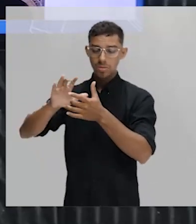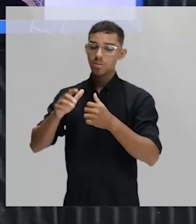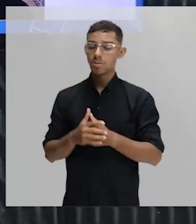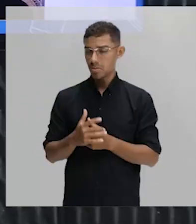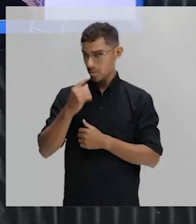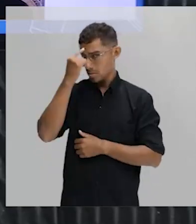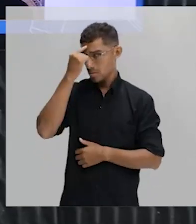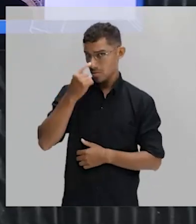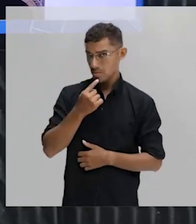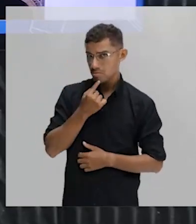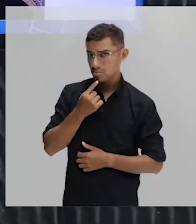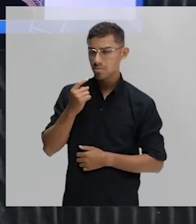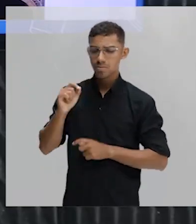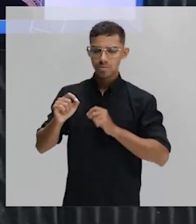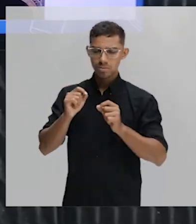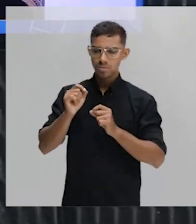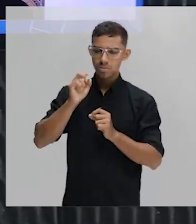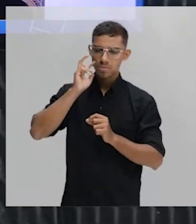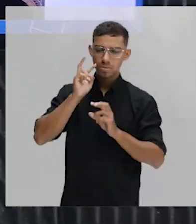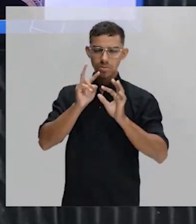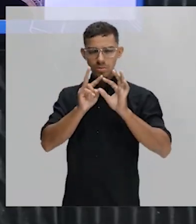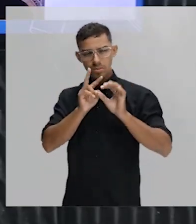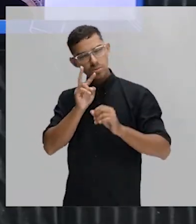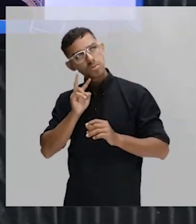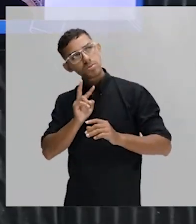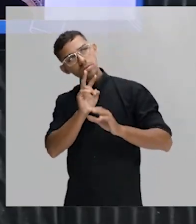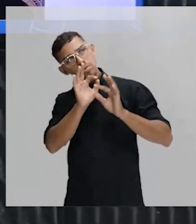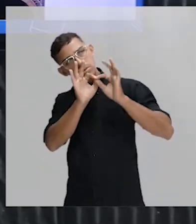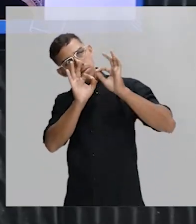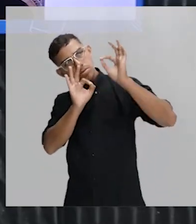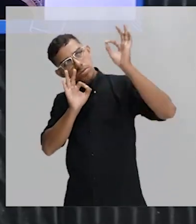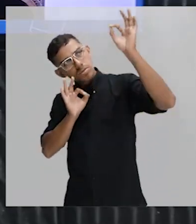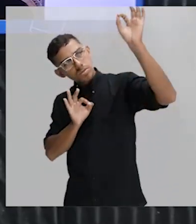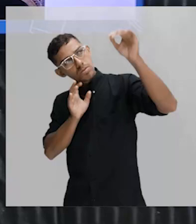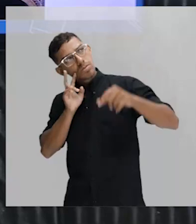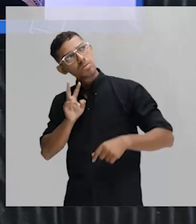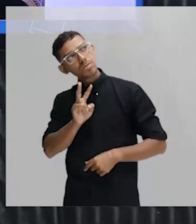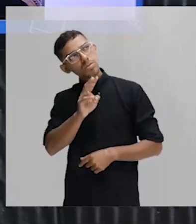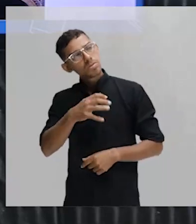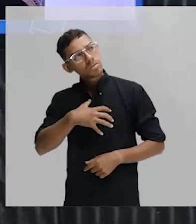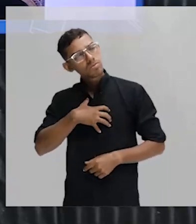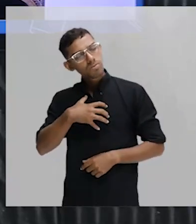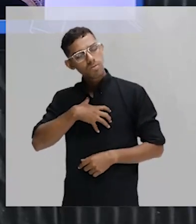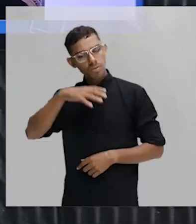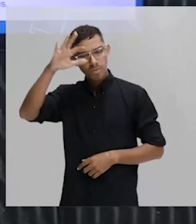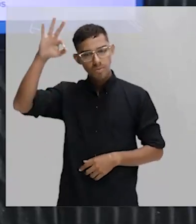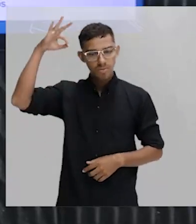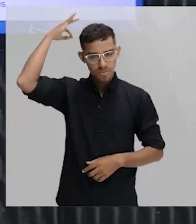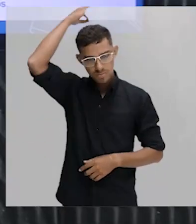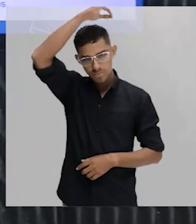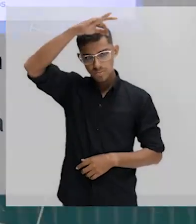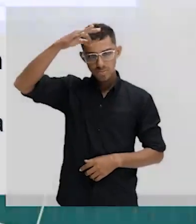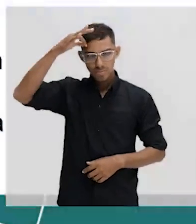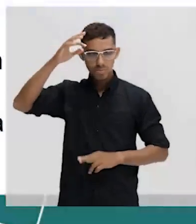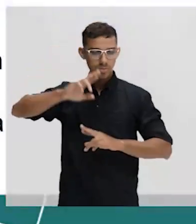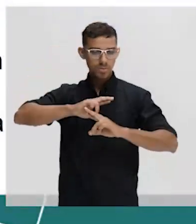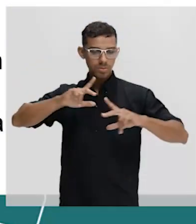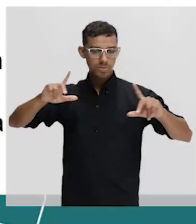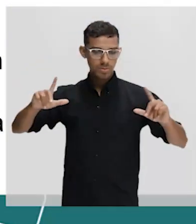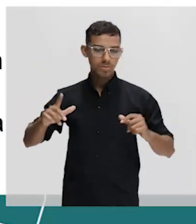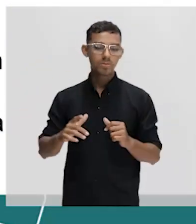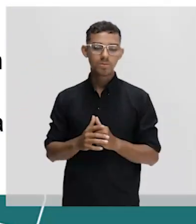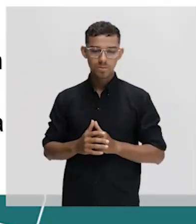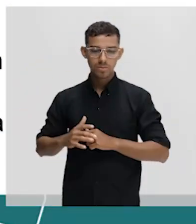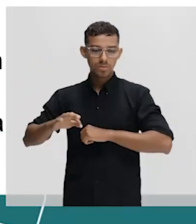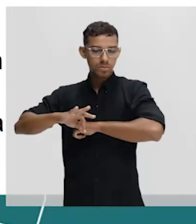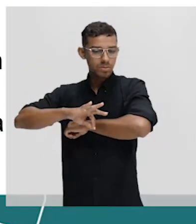relativamente deformada, olhada à distância, causava uma sensação espiritual diferente, né? A